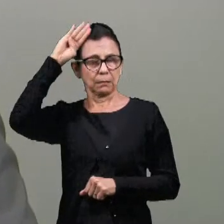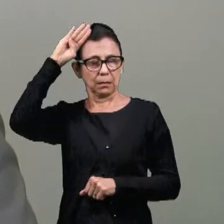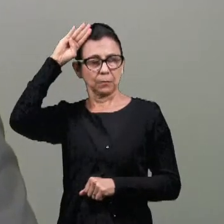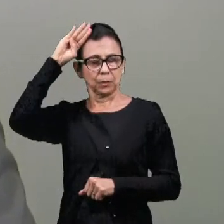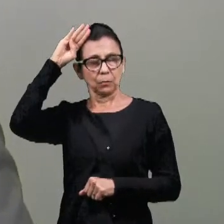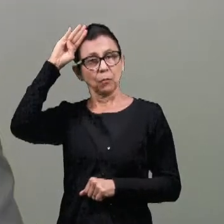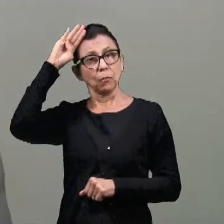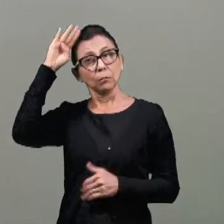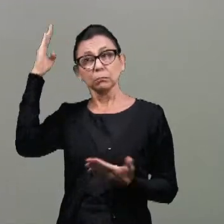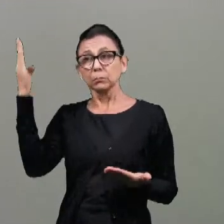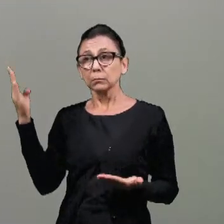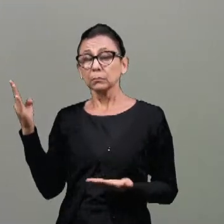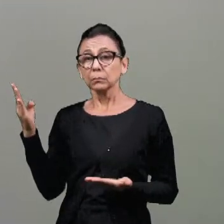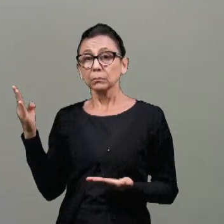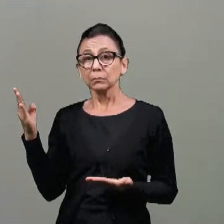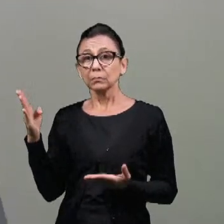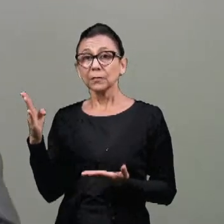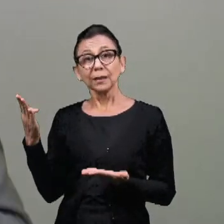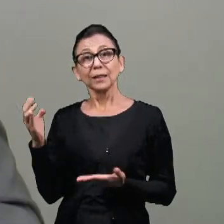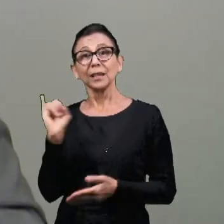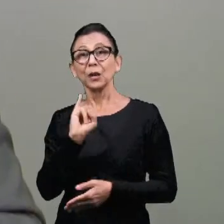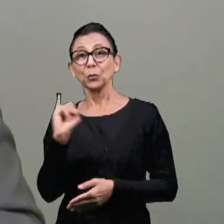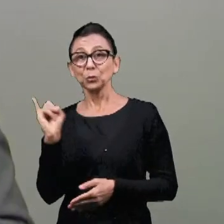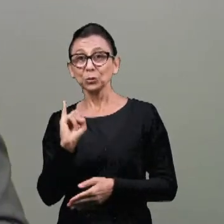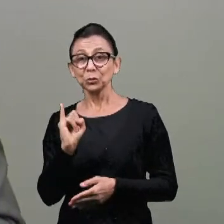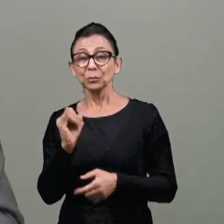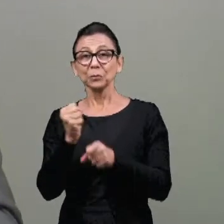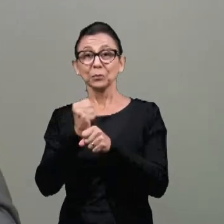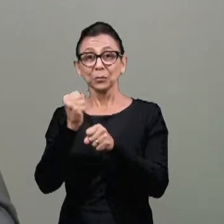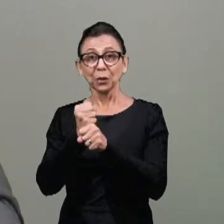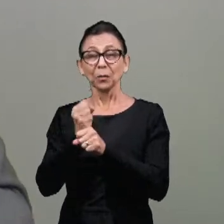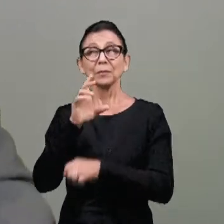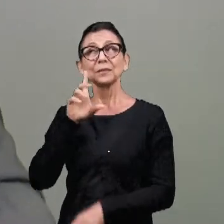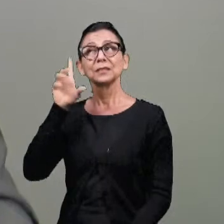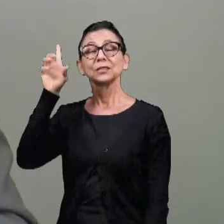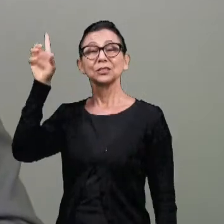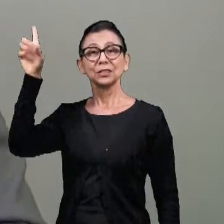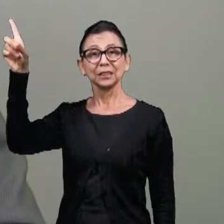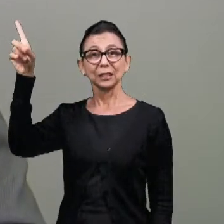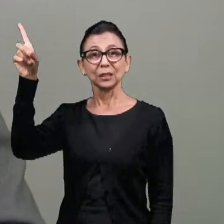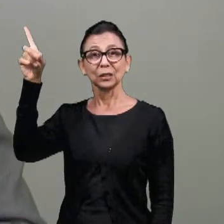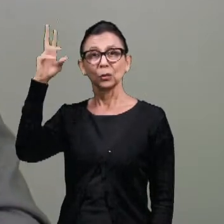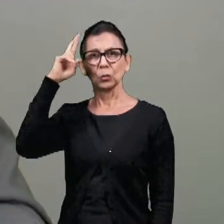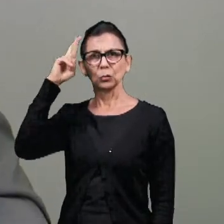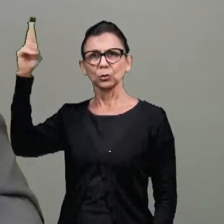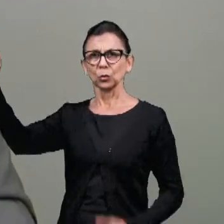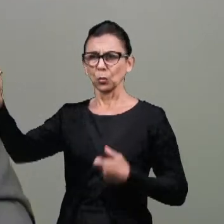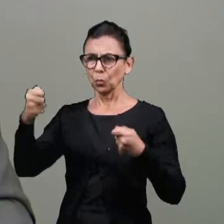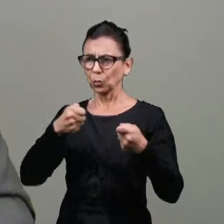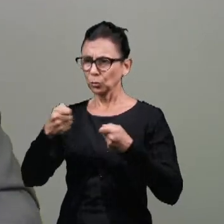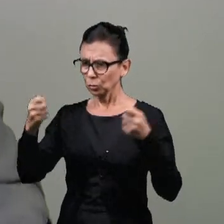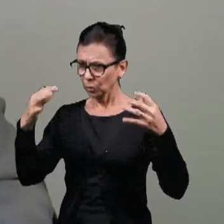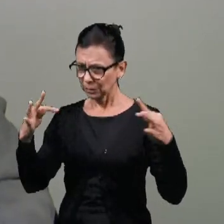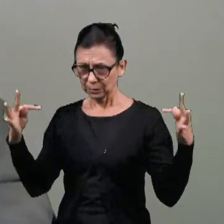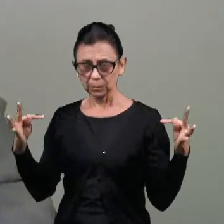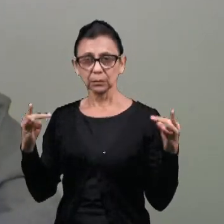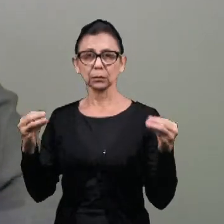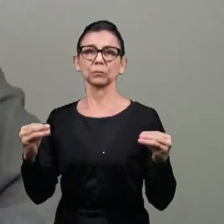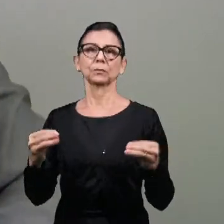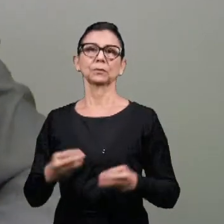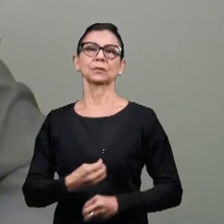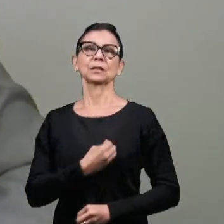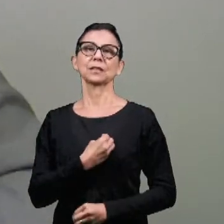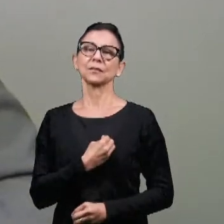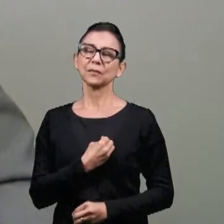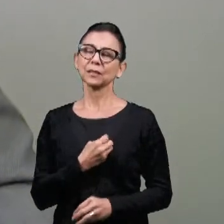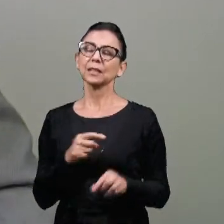torna útil para a obra de Deus. Porque o Senhor, quando ele está em tudo na nossa vida, ele faz com que